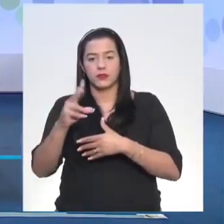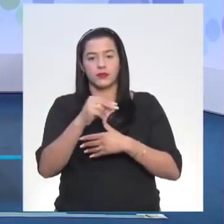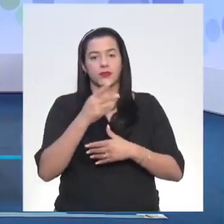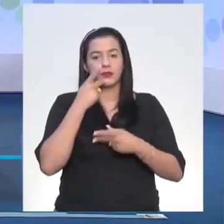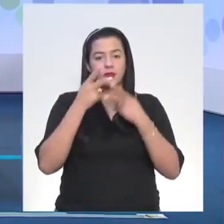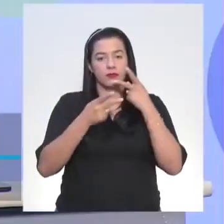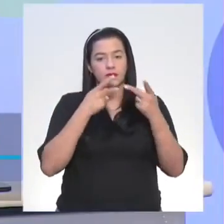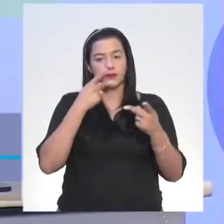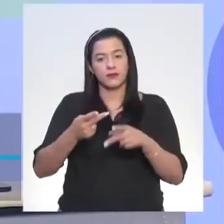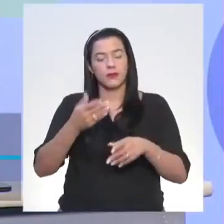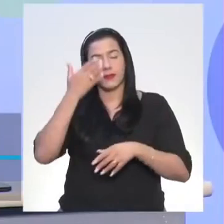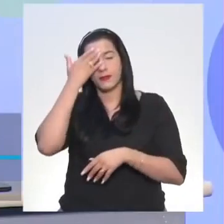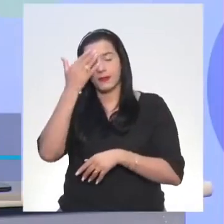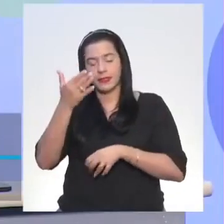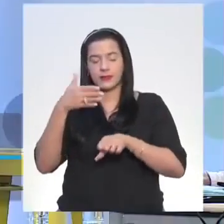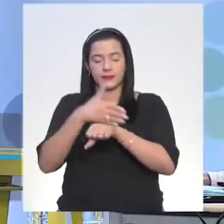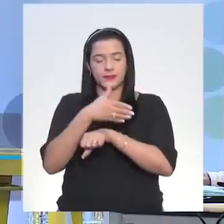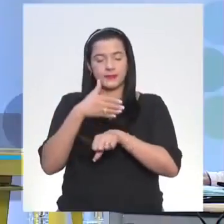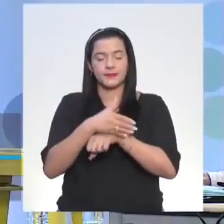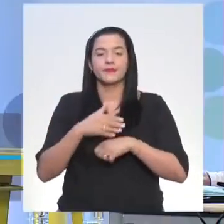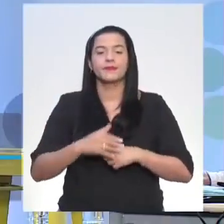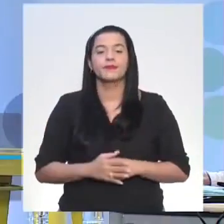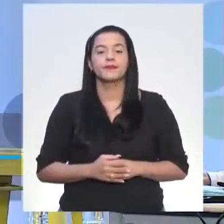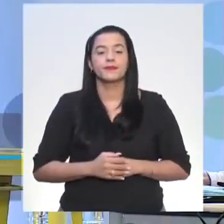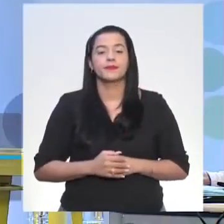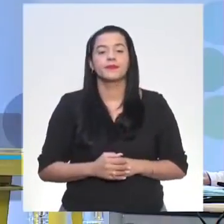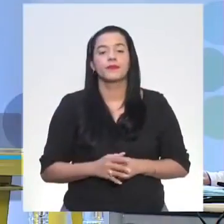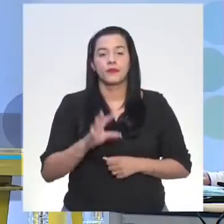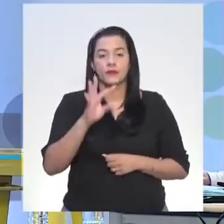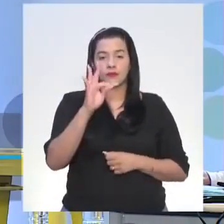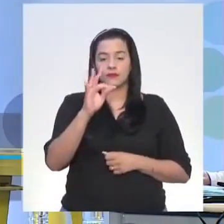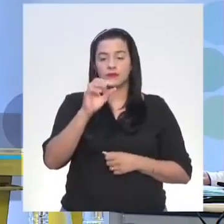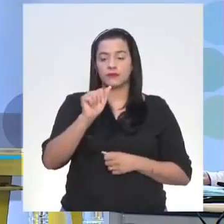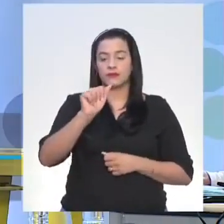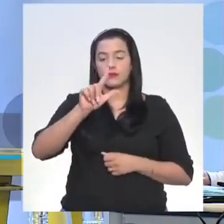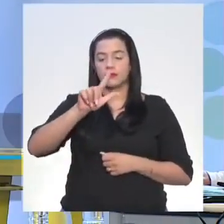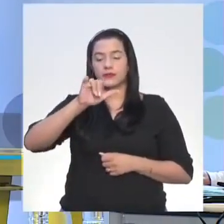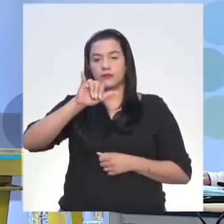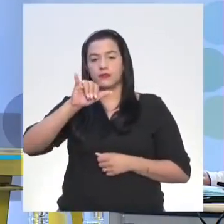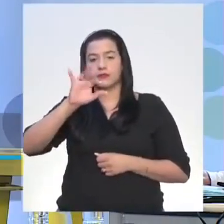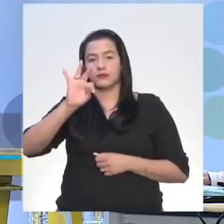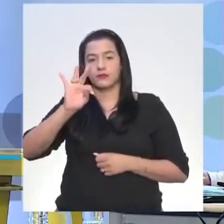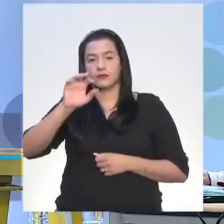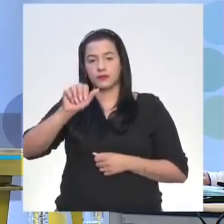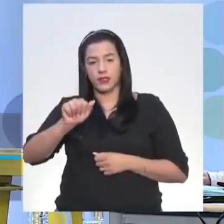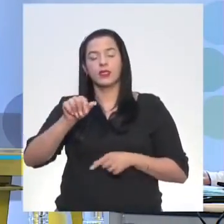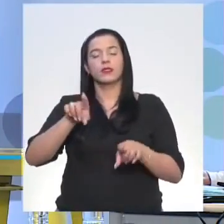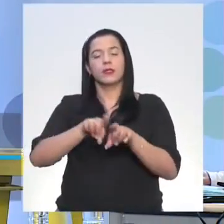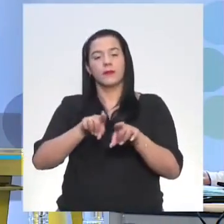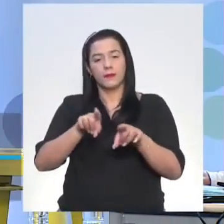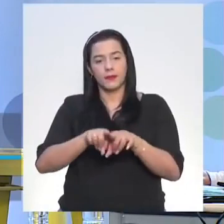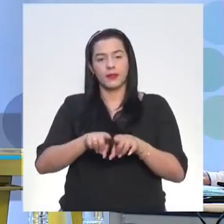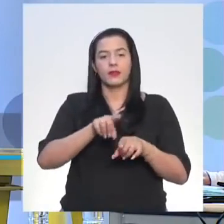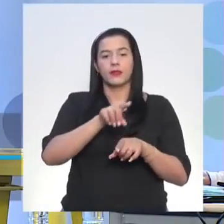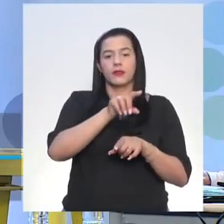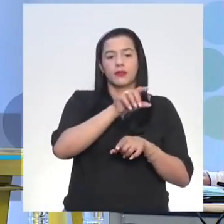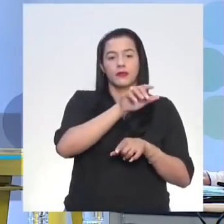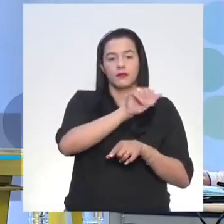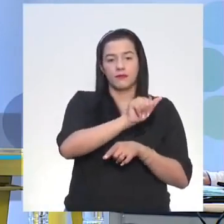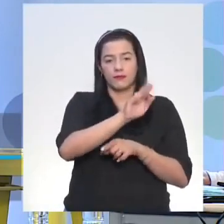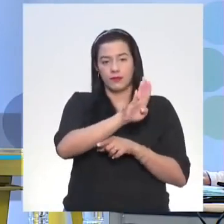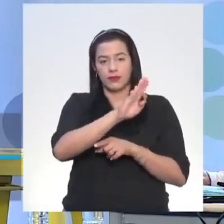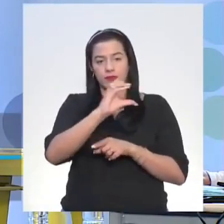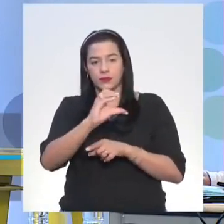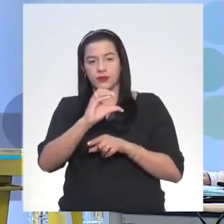muito bem. Obrigada, gente, pela participação. Isso aí. A aluna Thalita, inclusive, relacionou BC com EF, relacionou BA com